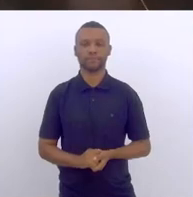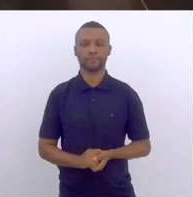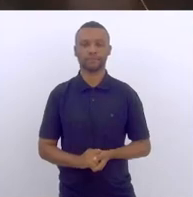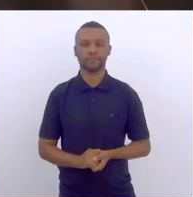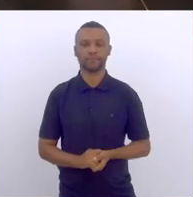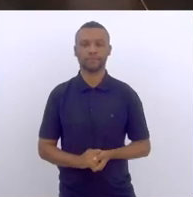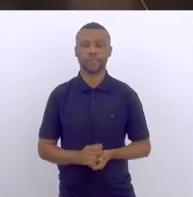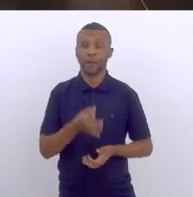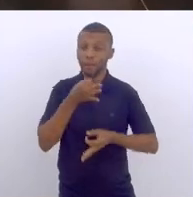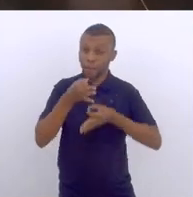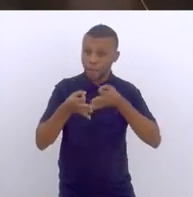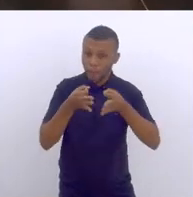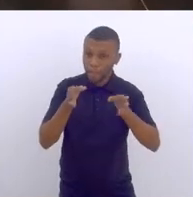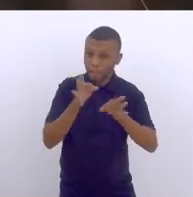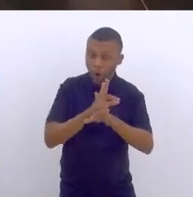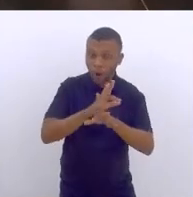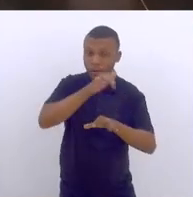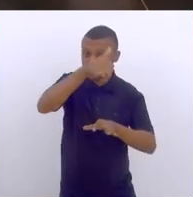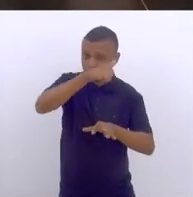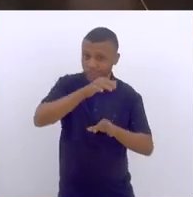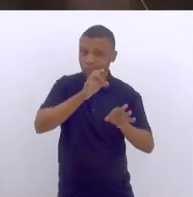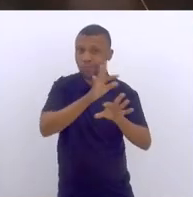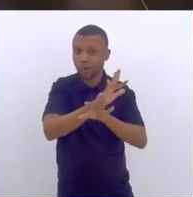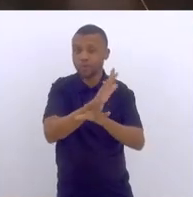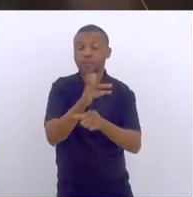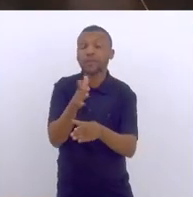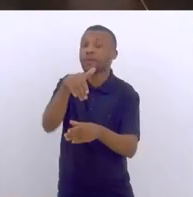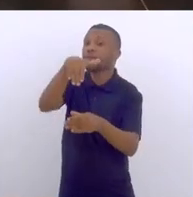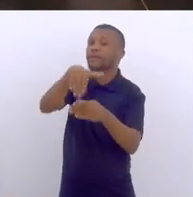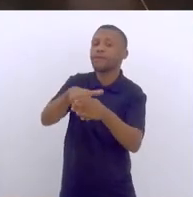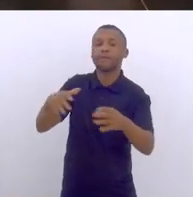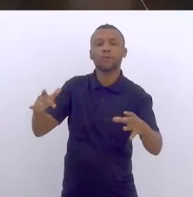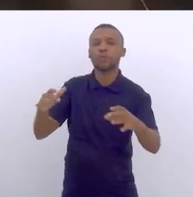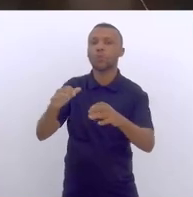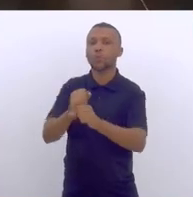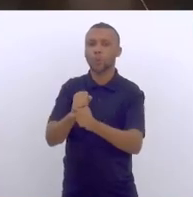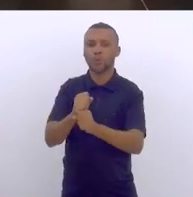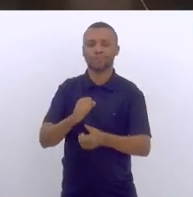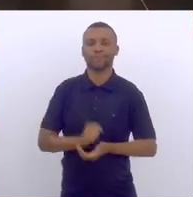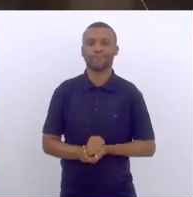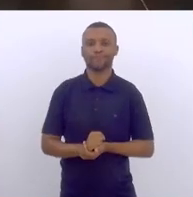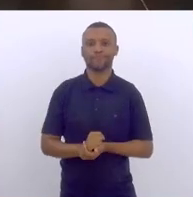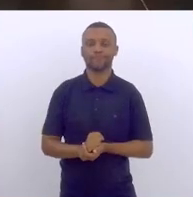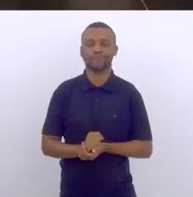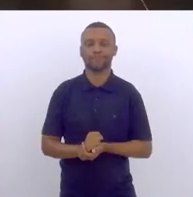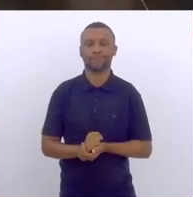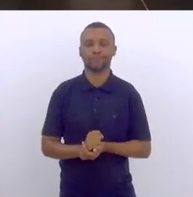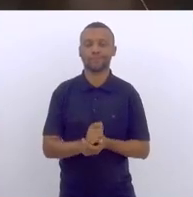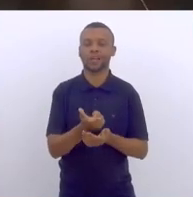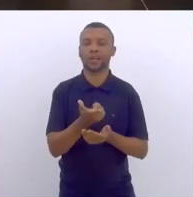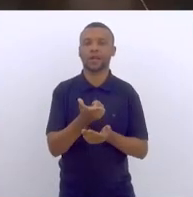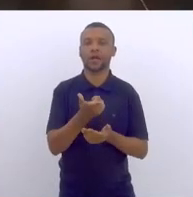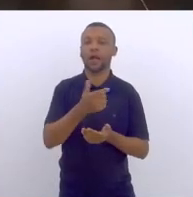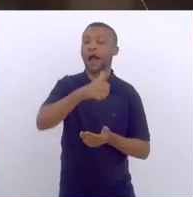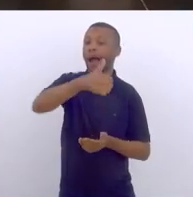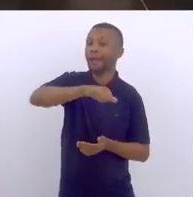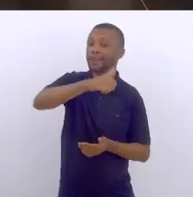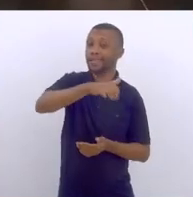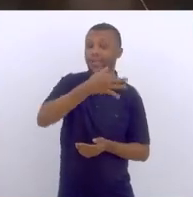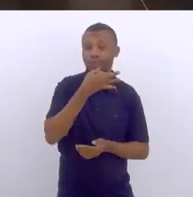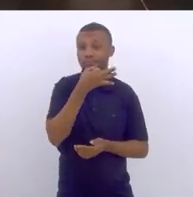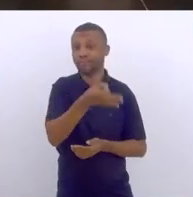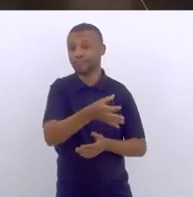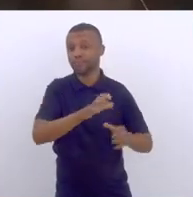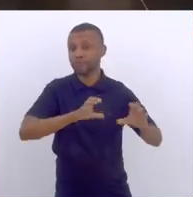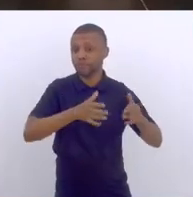Com os pareceres emitidos, em votação, o parecer da Comissão de Constituição e Justiça. Senhores